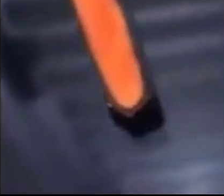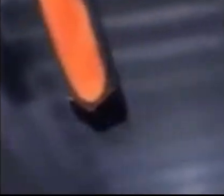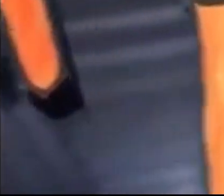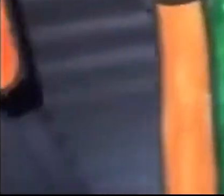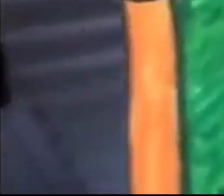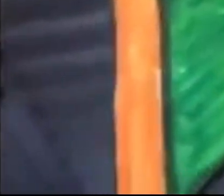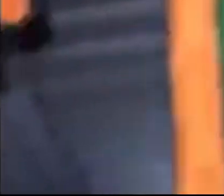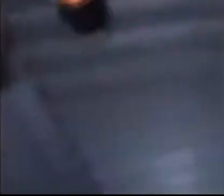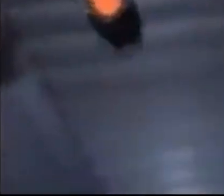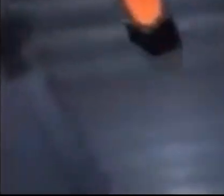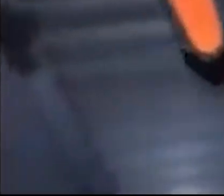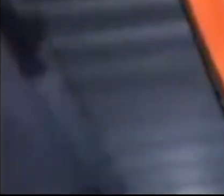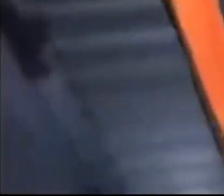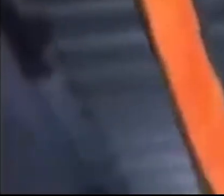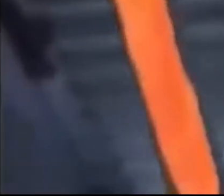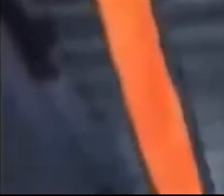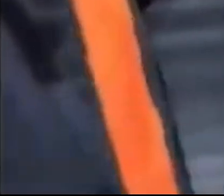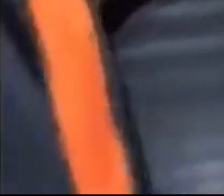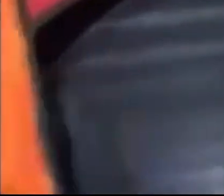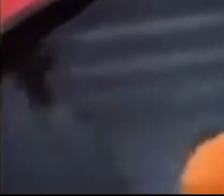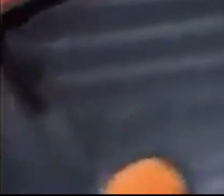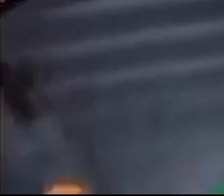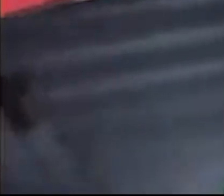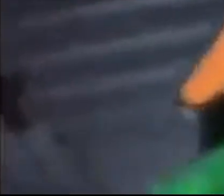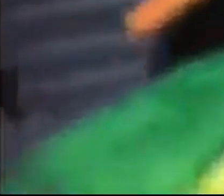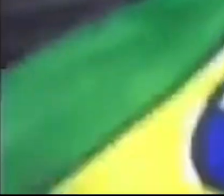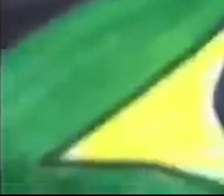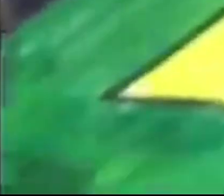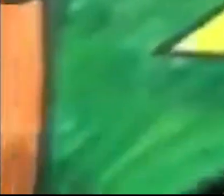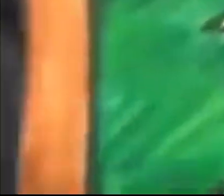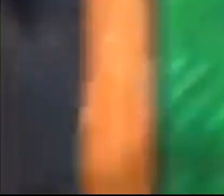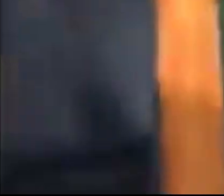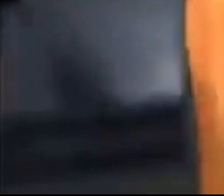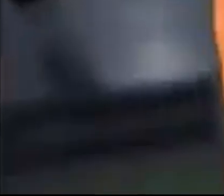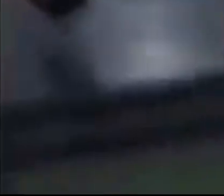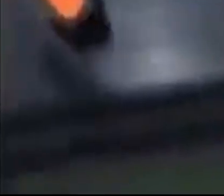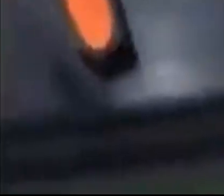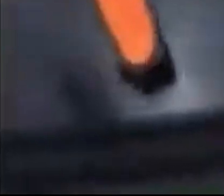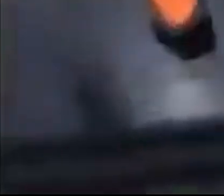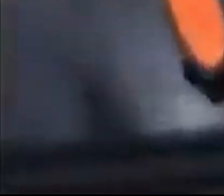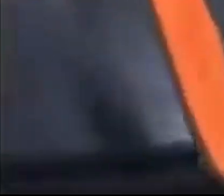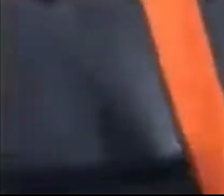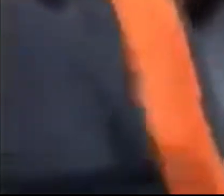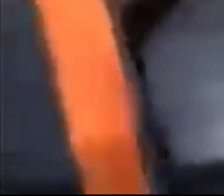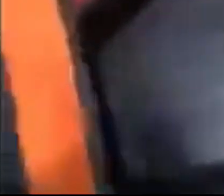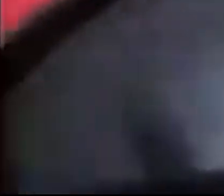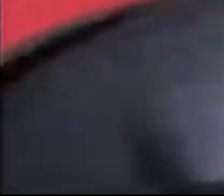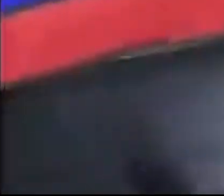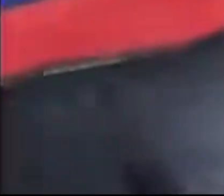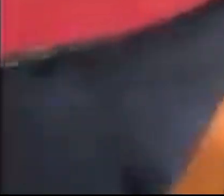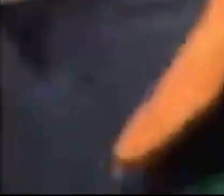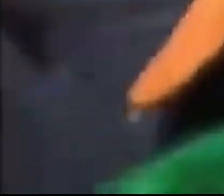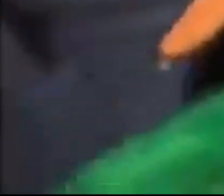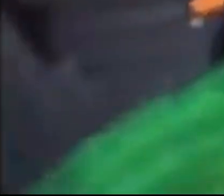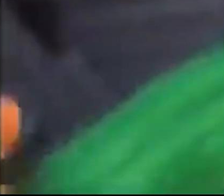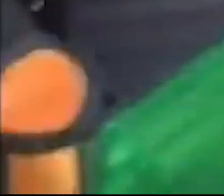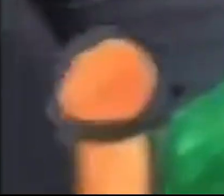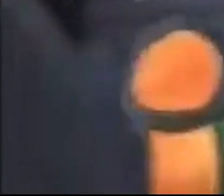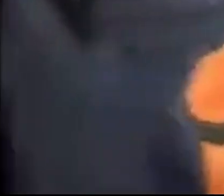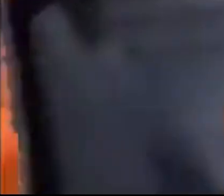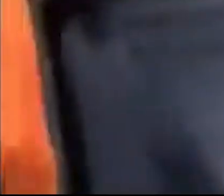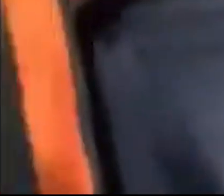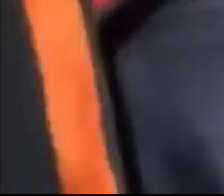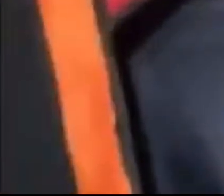y 3 maletas llenas de esperanzas, como las golondrinas, recorriendo países y asentándose en ellos. Ser inmigrante es llevar con nosotros